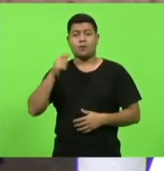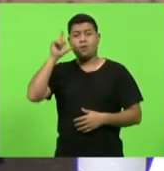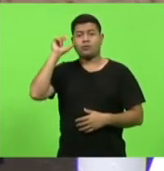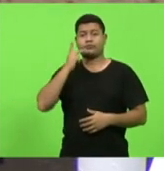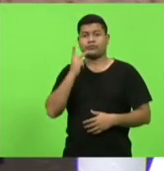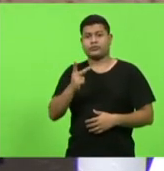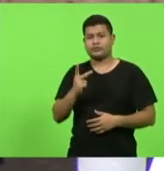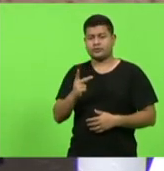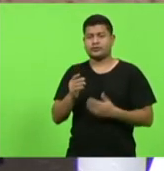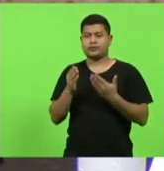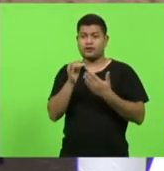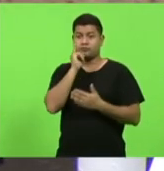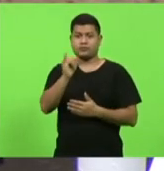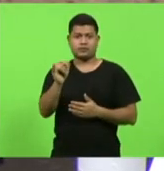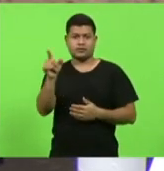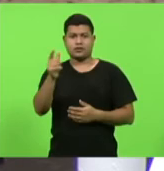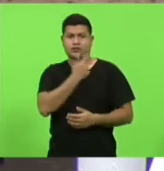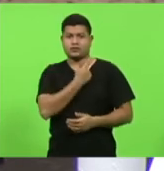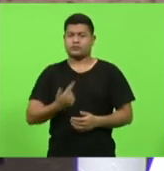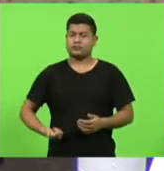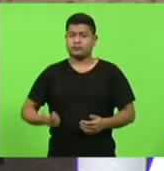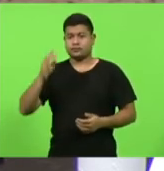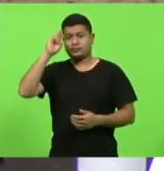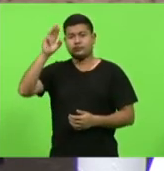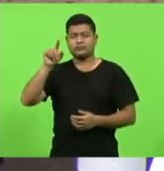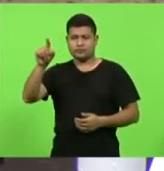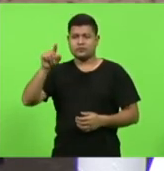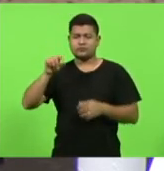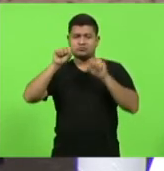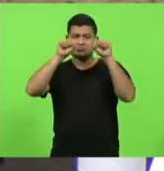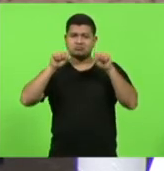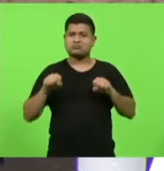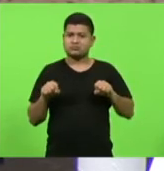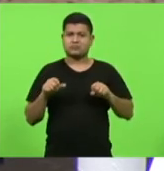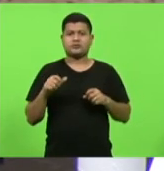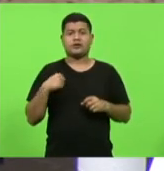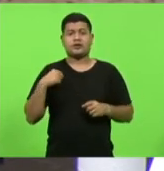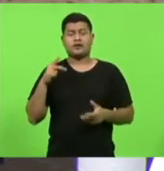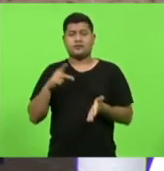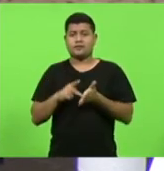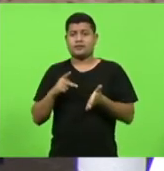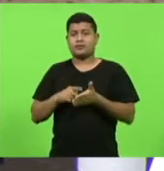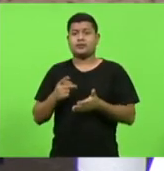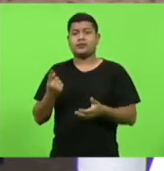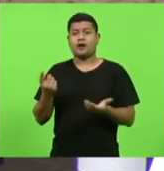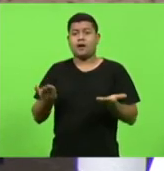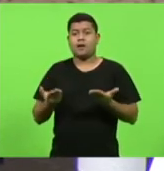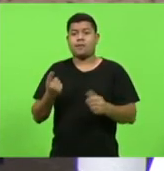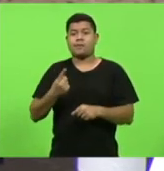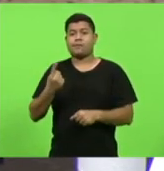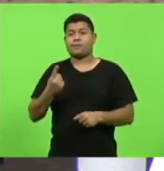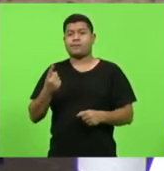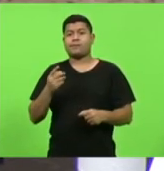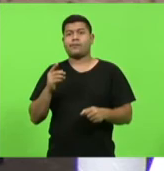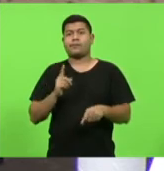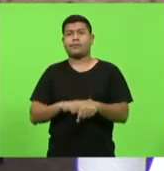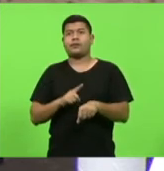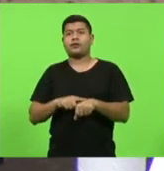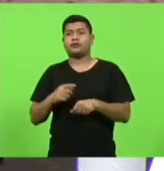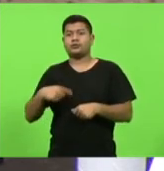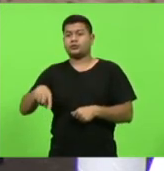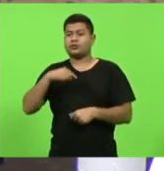governador, e Vossa Excelência é testemunha disso, de que, de fato, num primeiro momento, nós nos colocamos com um pé